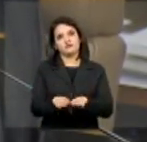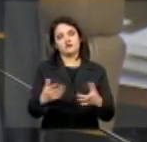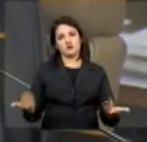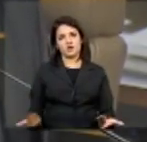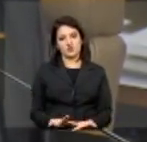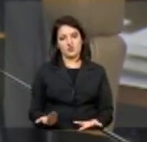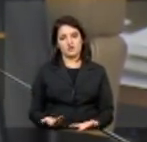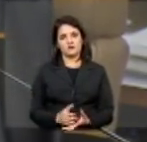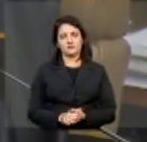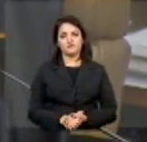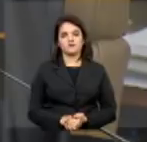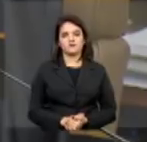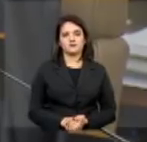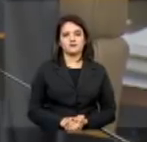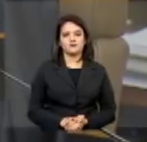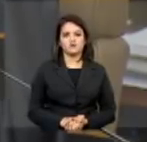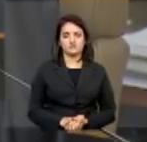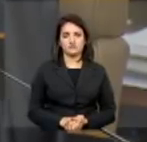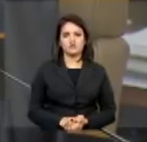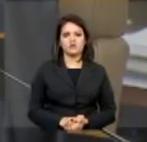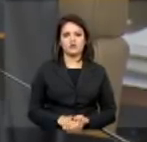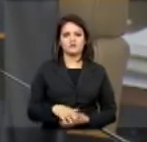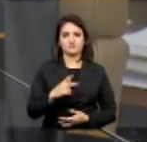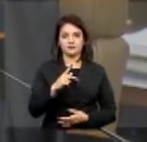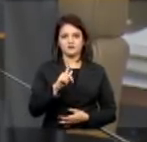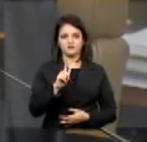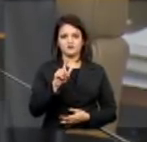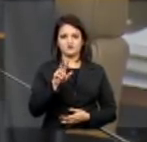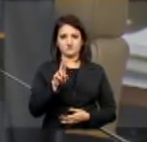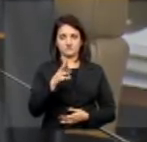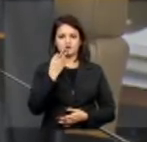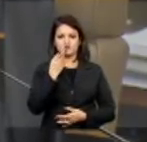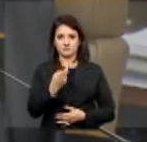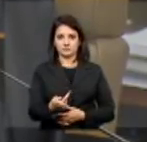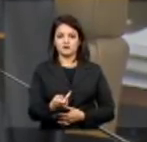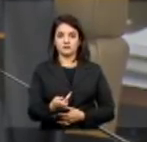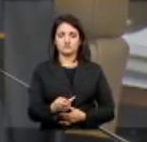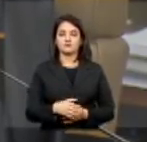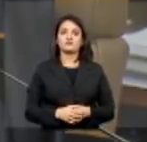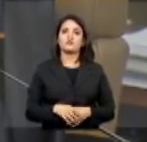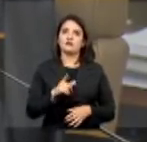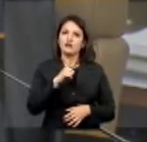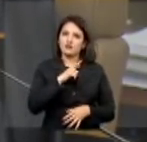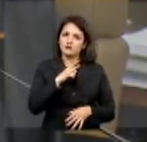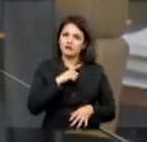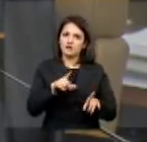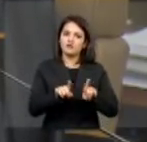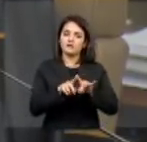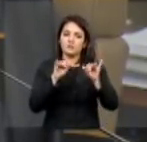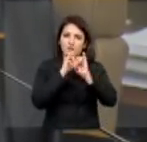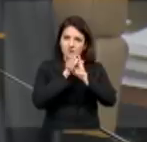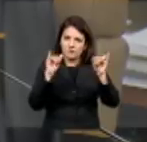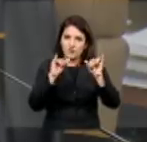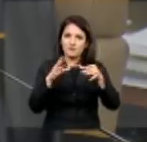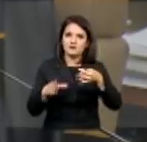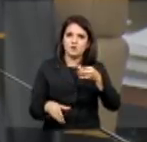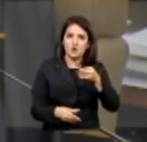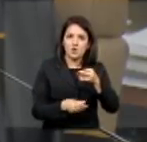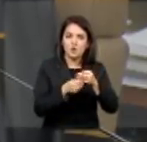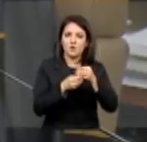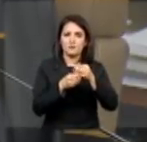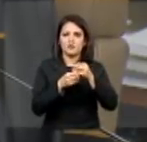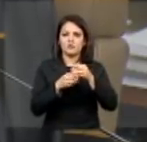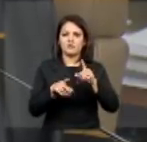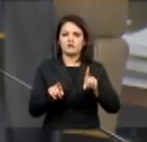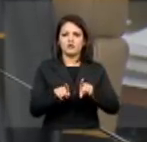a procuradoria geral da república foram emprestados informações complementares indeferir pedido